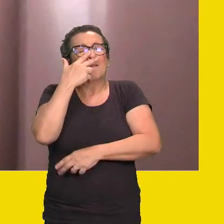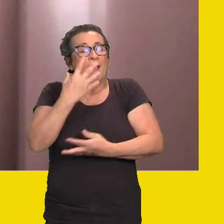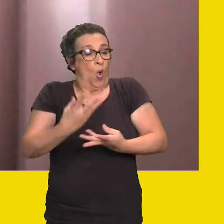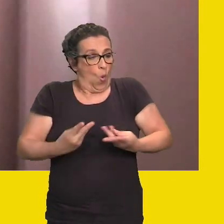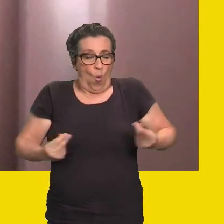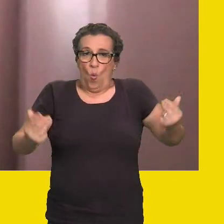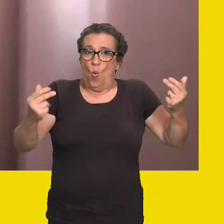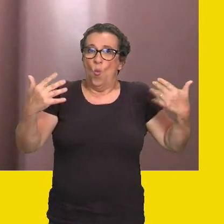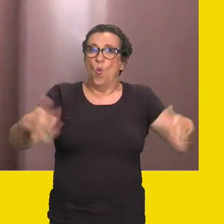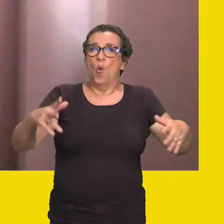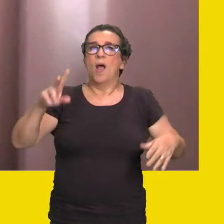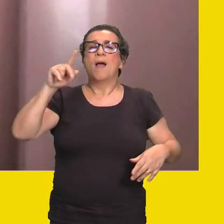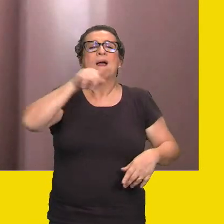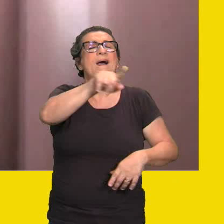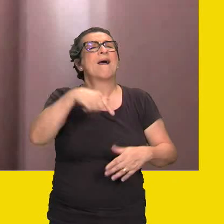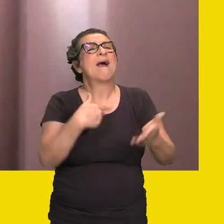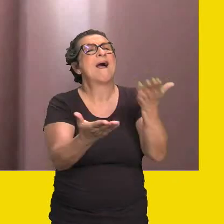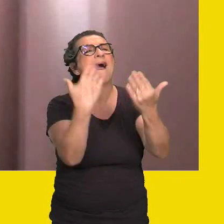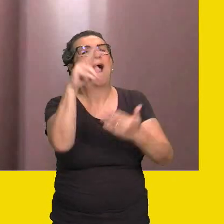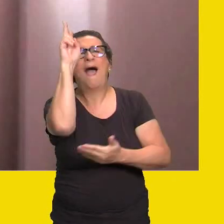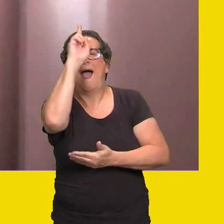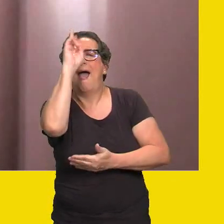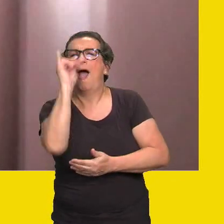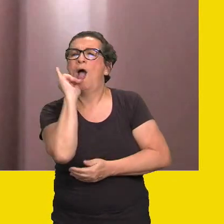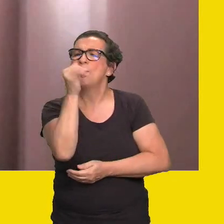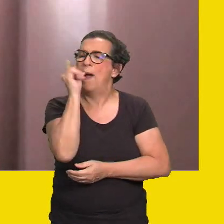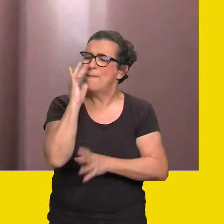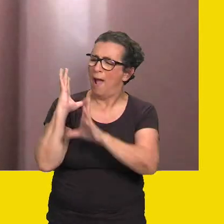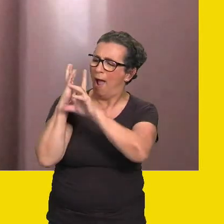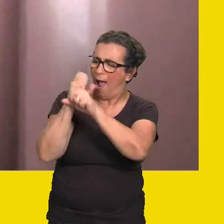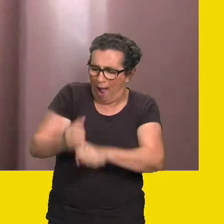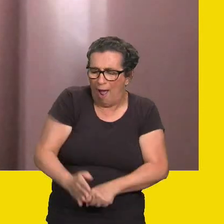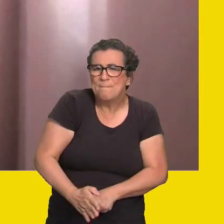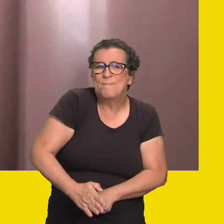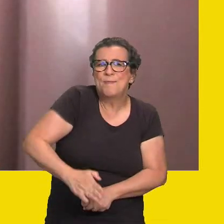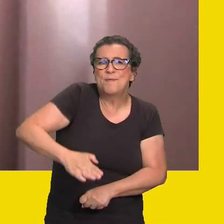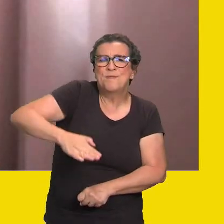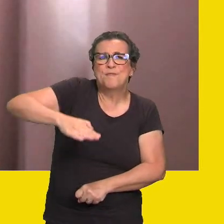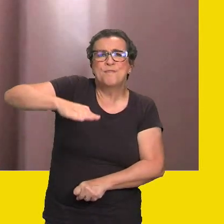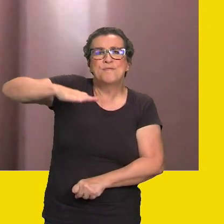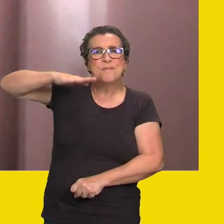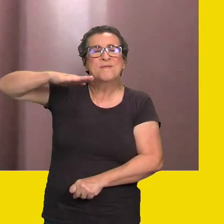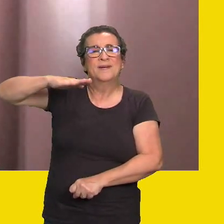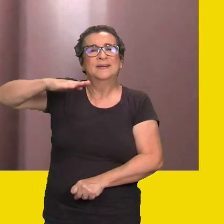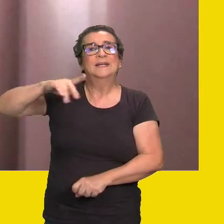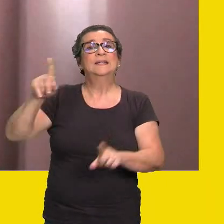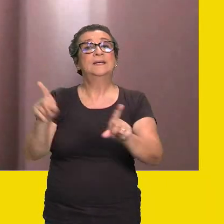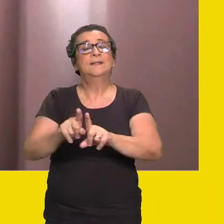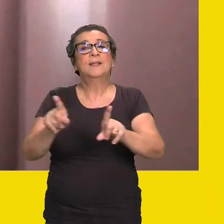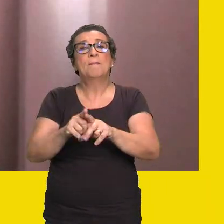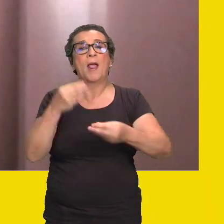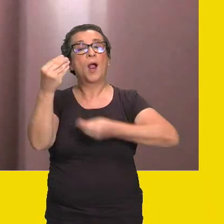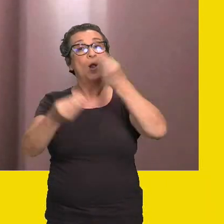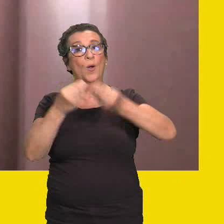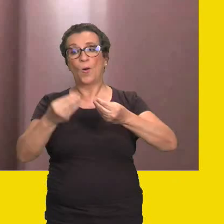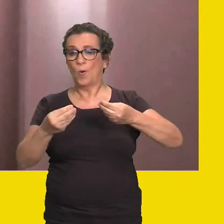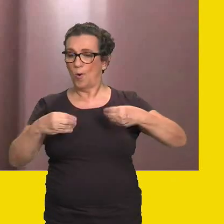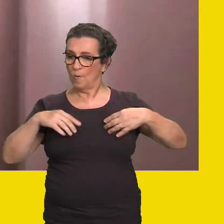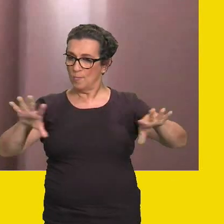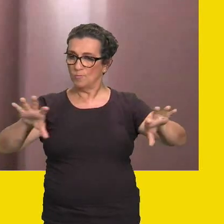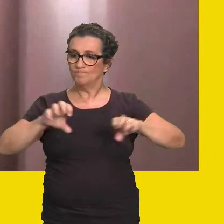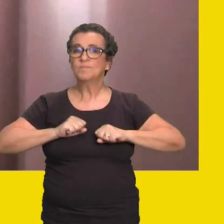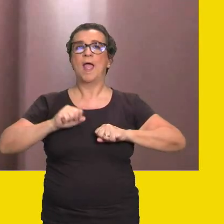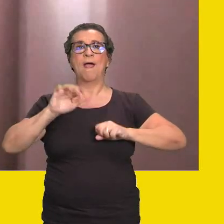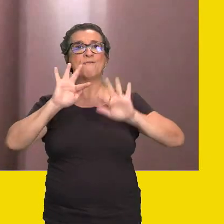as memórias que eles tinham, tanto que eles traziam da infância, né? Como de pessoas que contaram para ele, os pais,